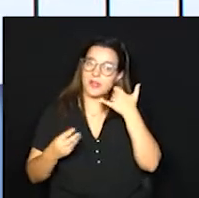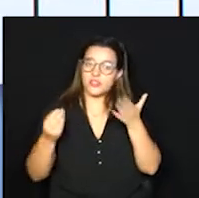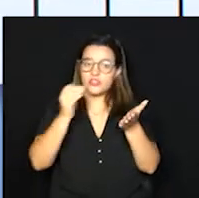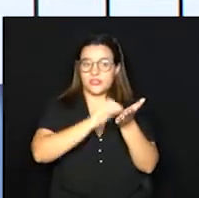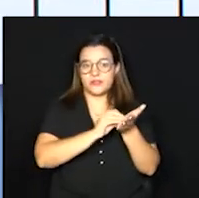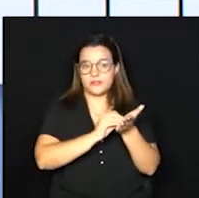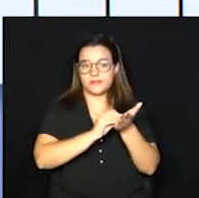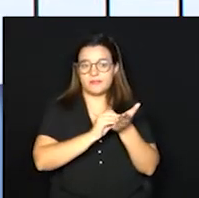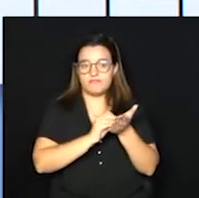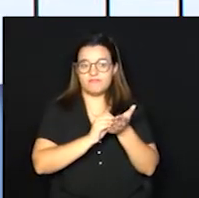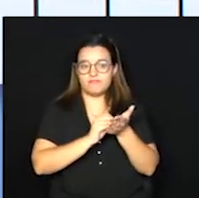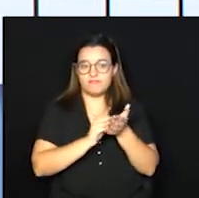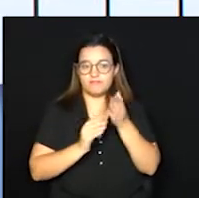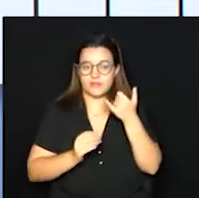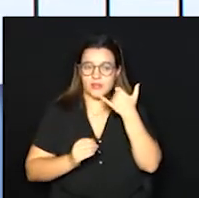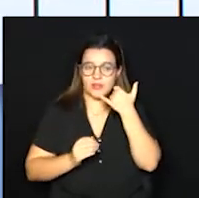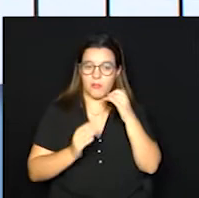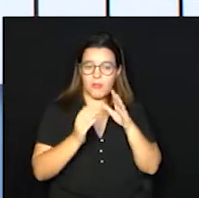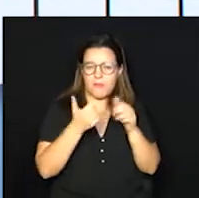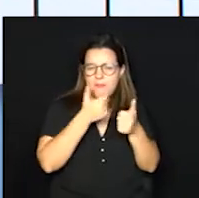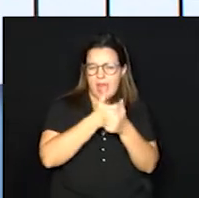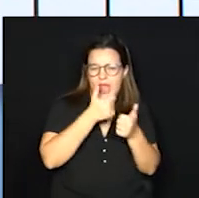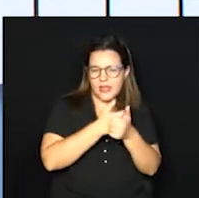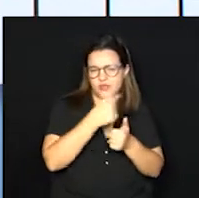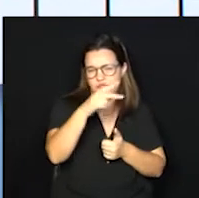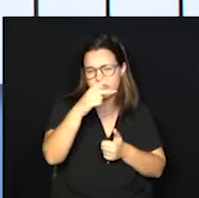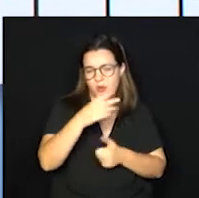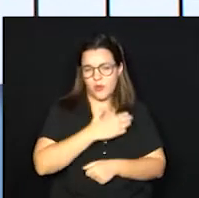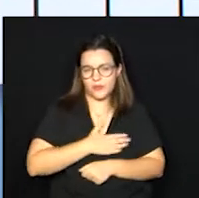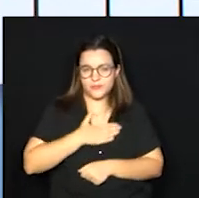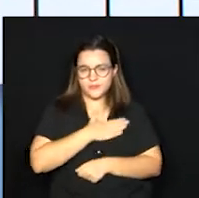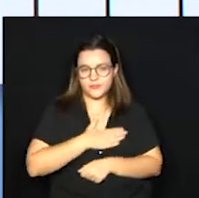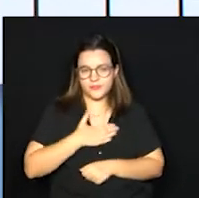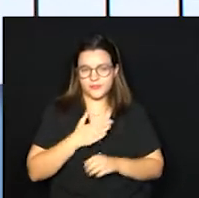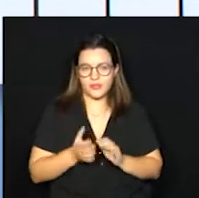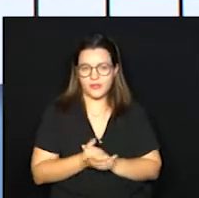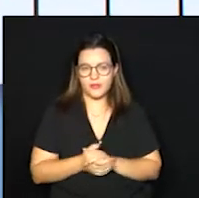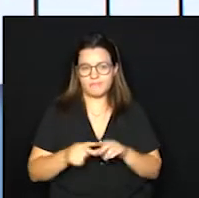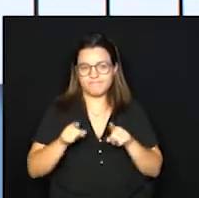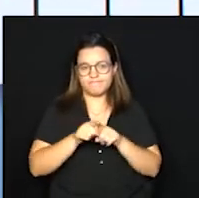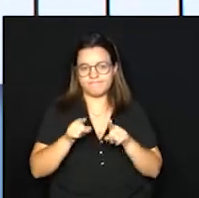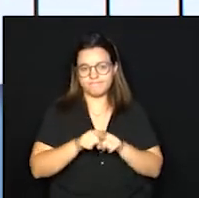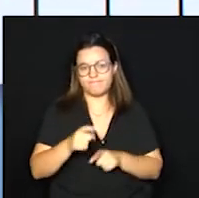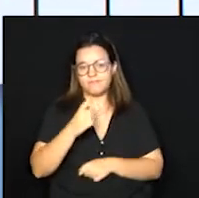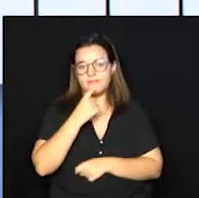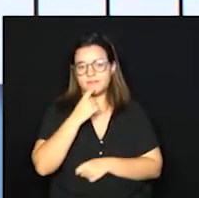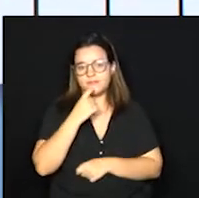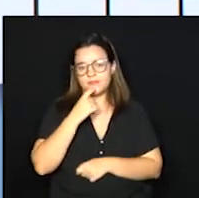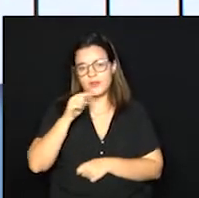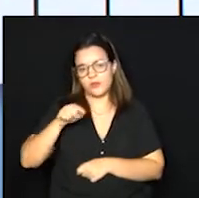ou você liga na biblioteca que você costuma utilizar, ou então você entra no